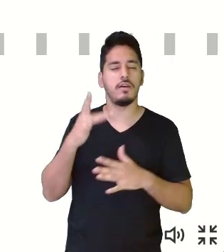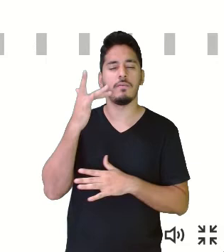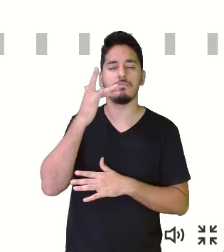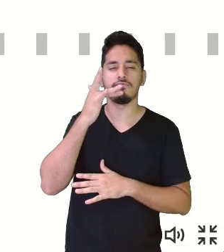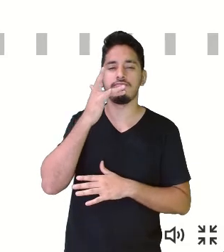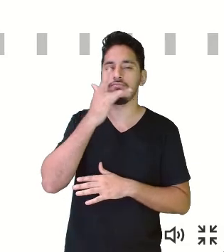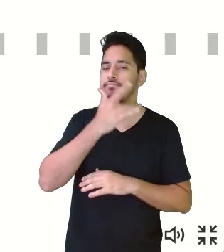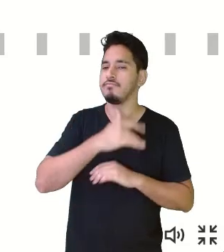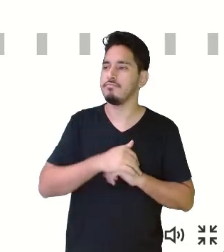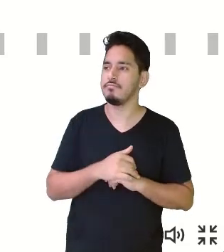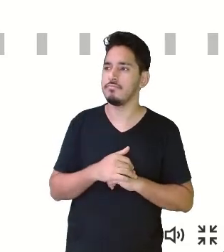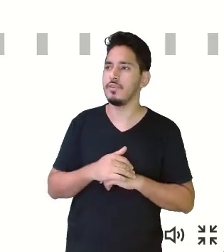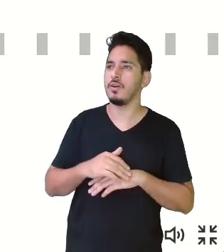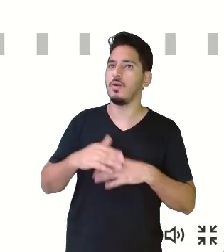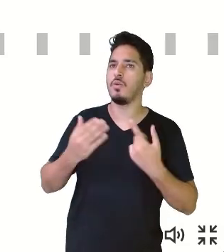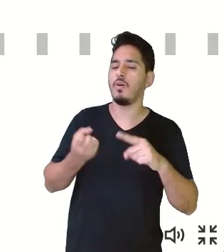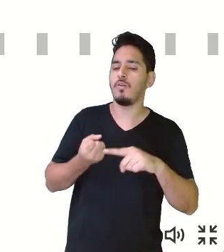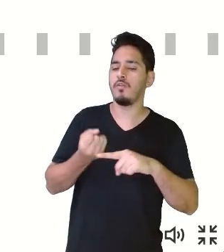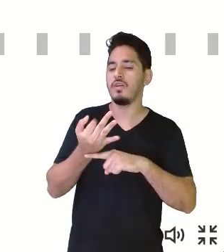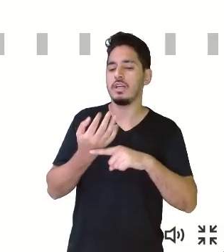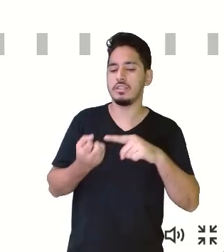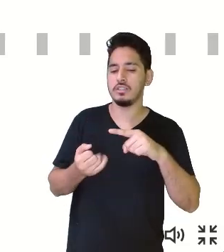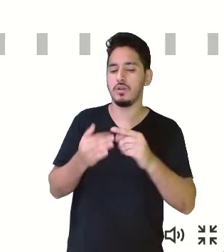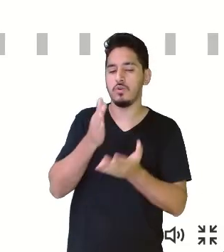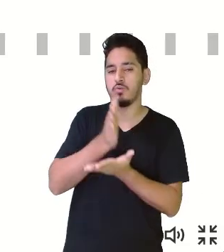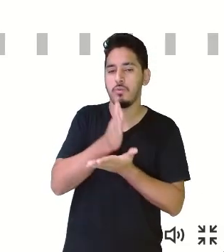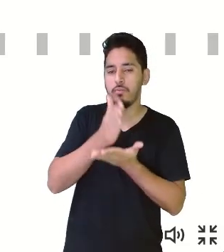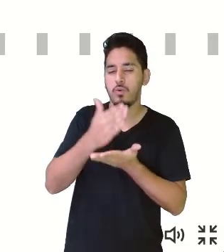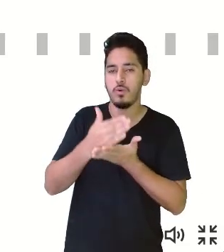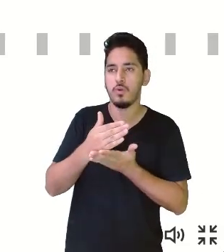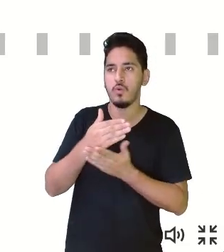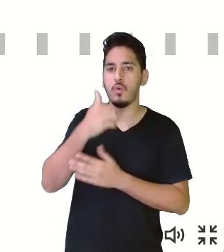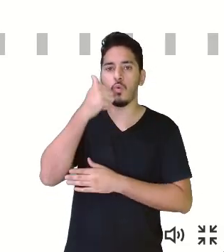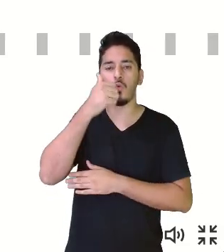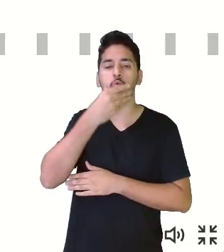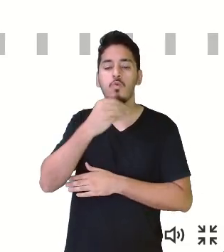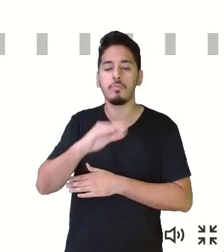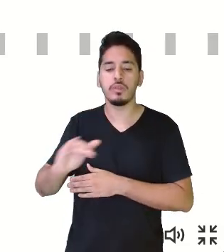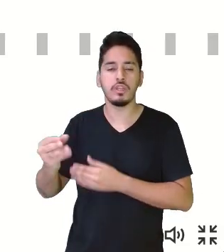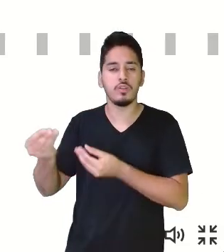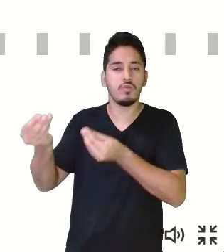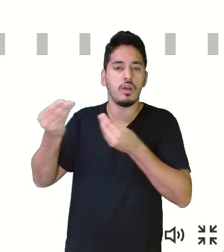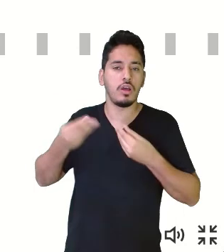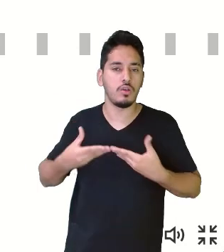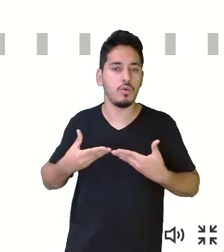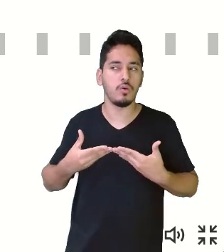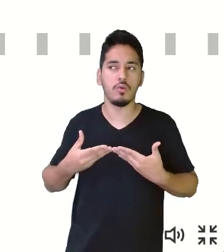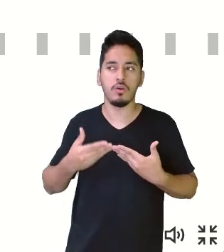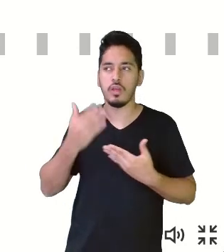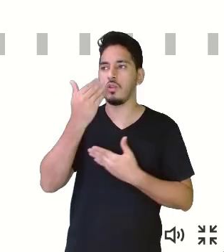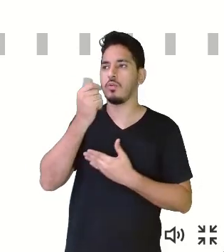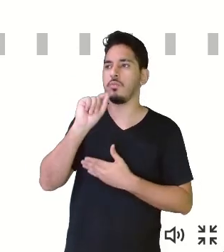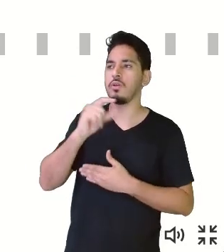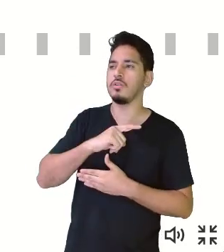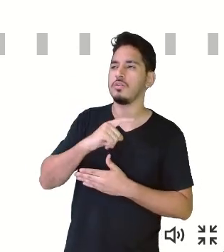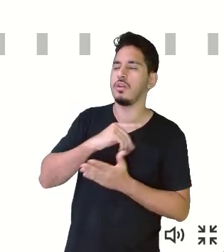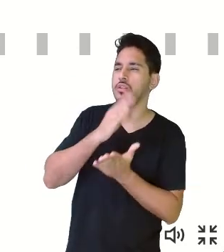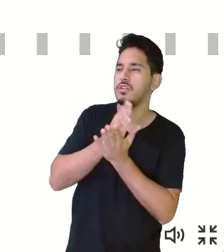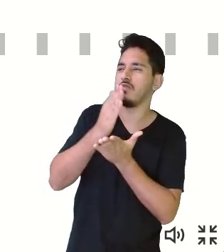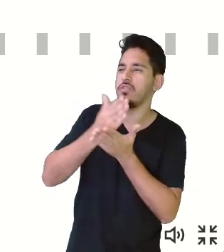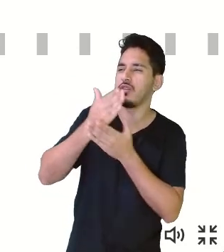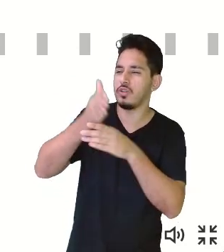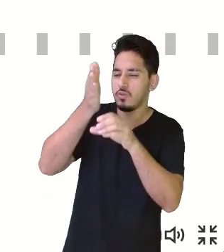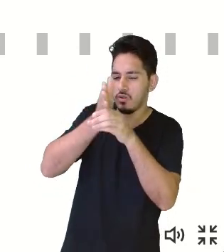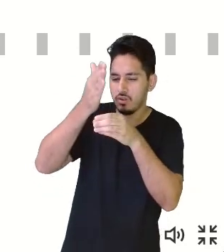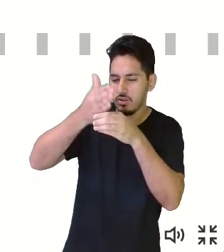delícia. Que fração do bolo o menino ganhou? O meu bolo, ele tá dividido